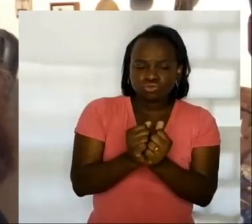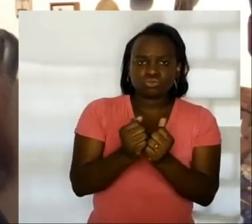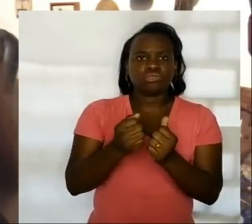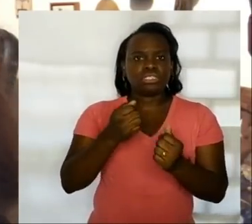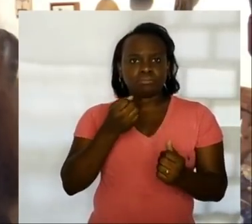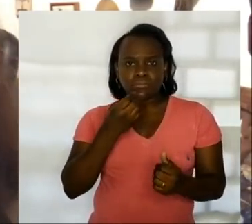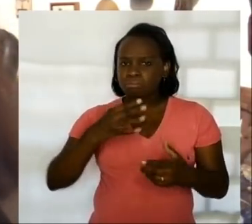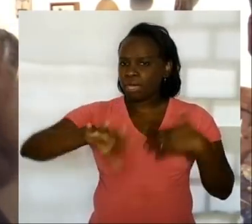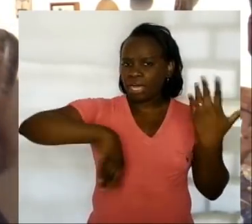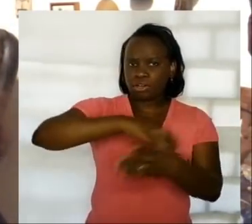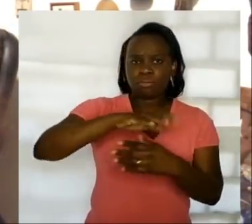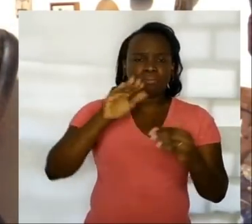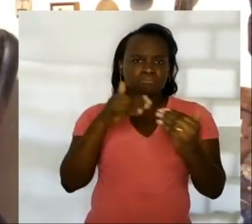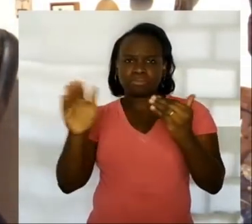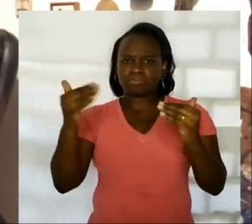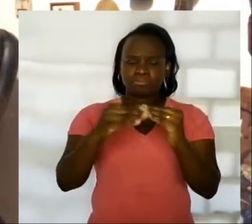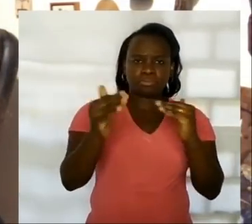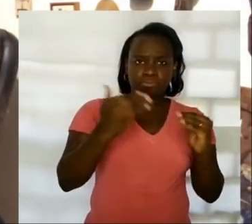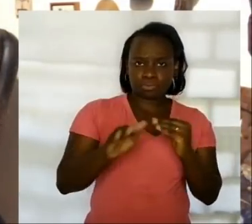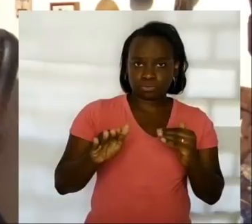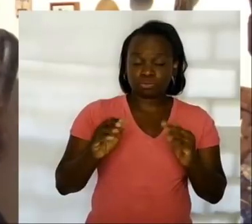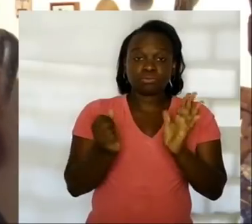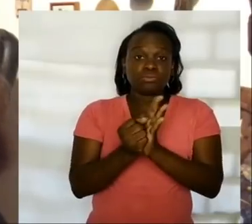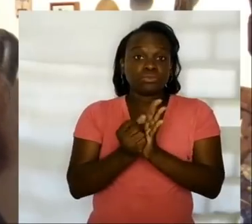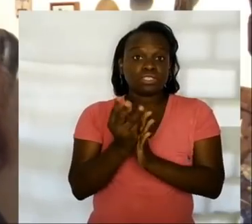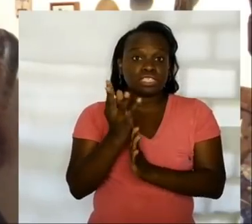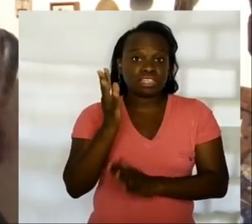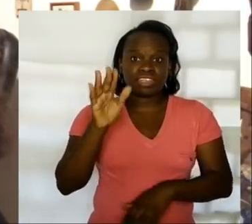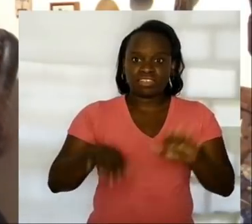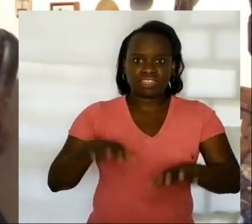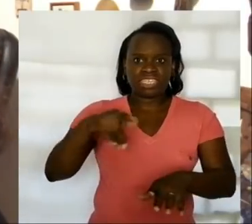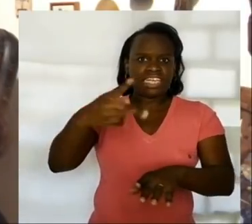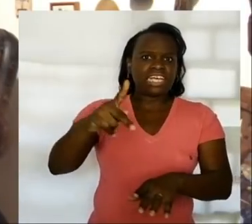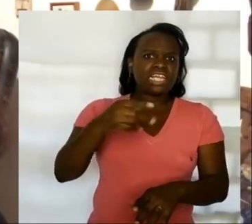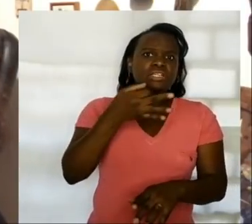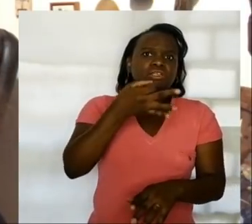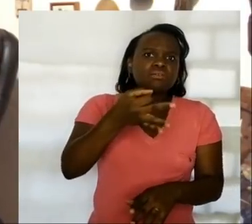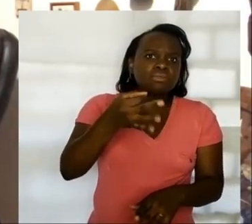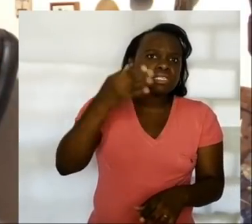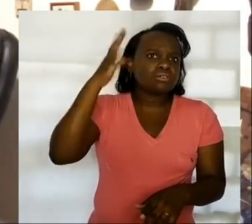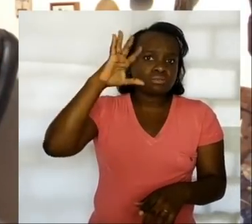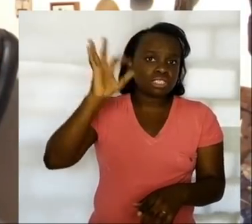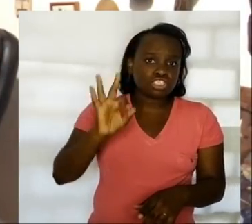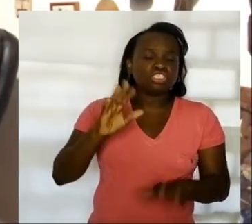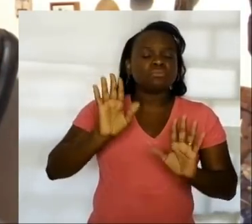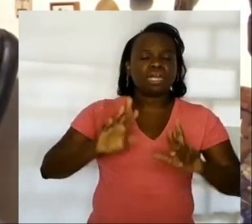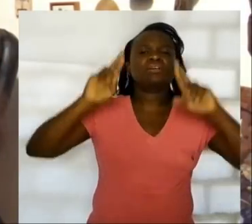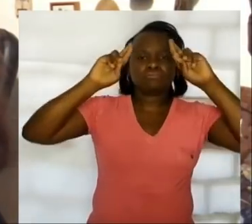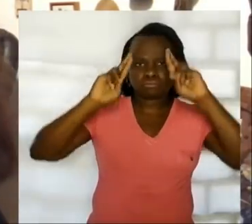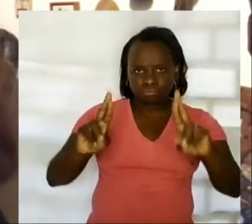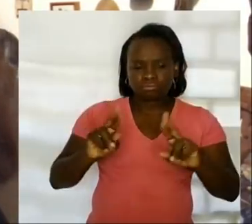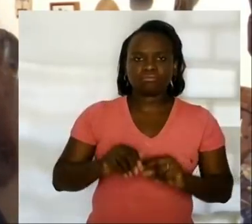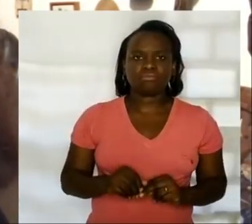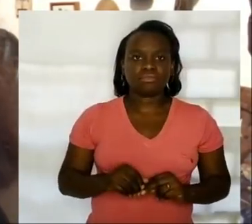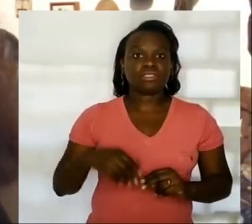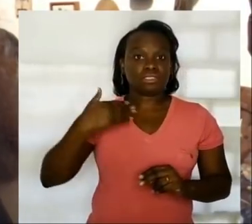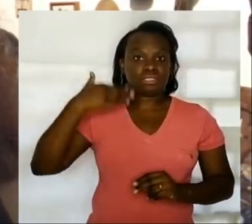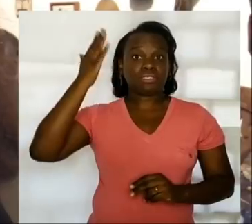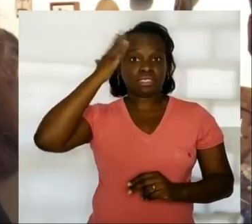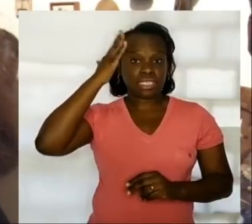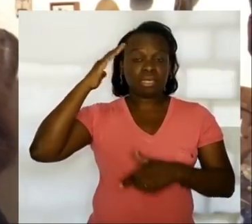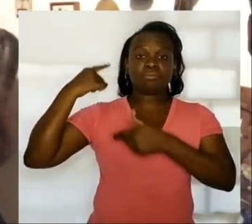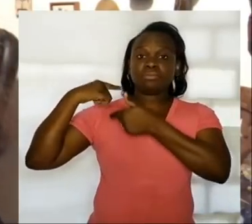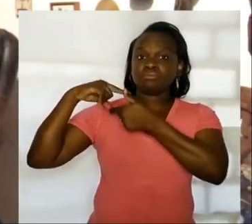que sentam juntos para, numa linda babel, discordar, muitas vezes sem entender a posição do outro, mas sempre com